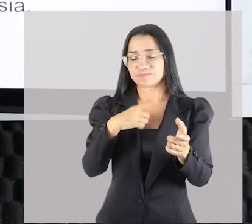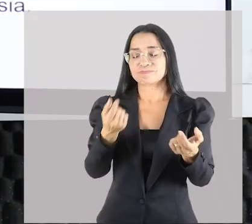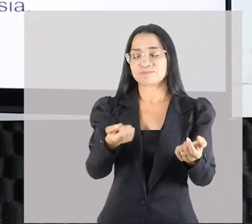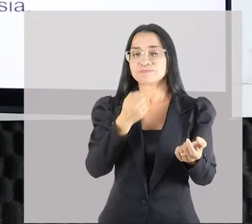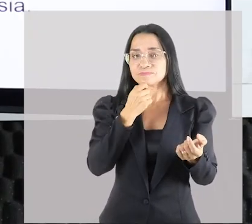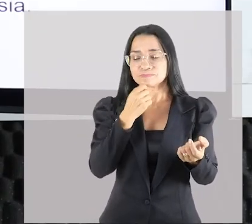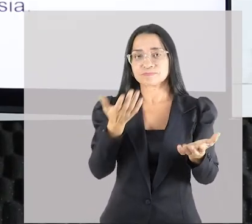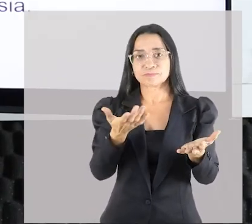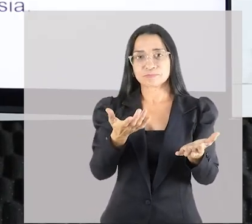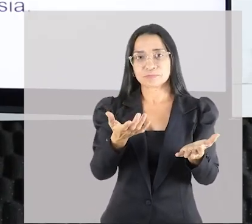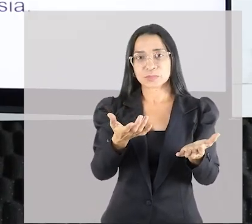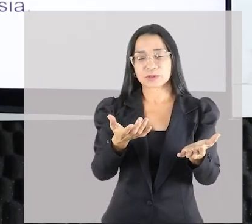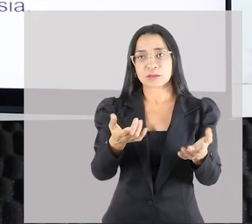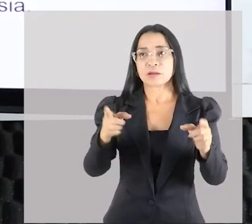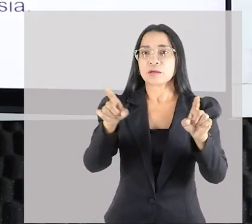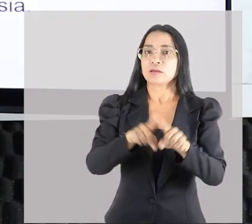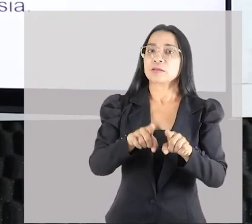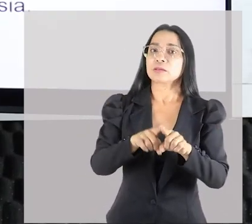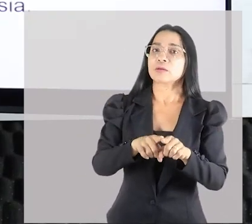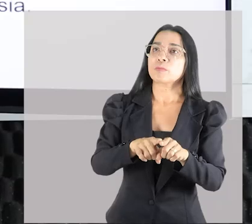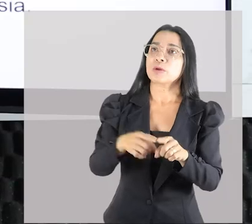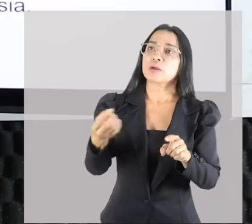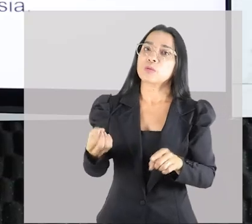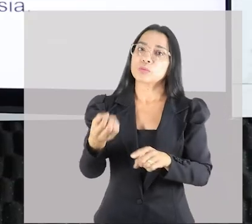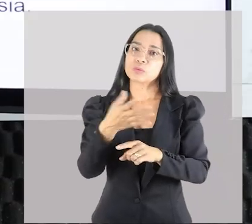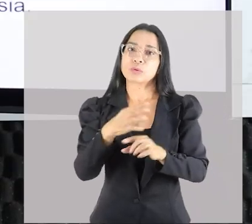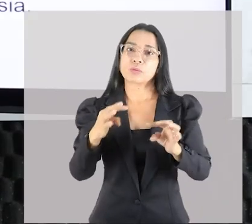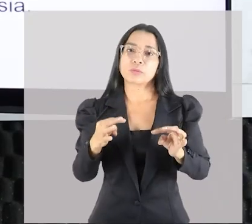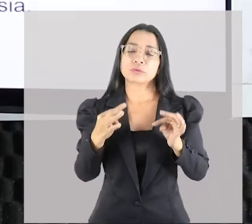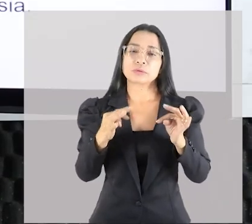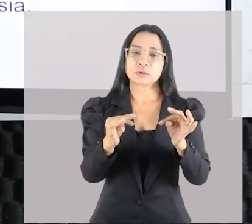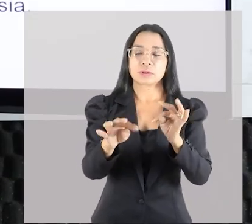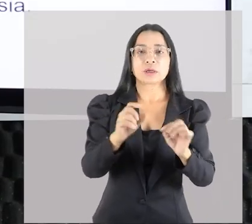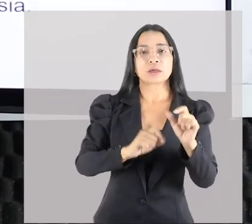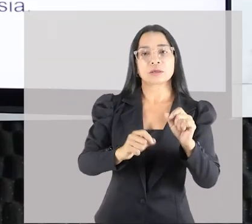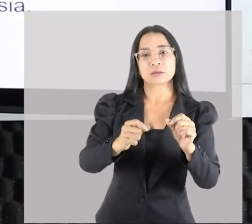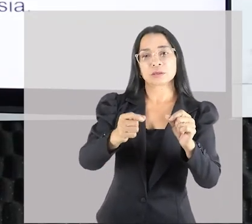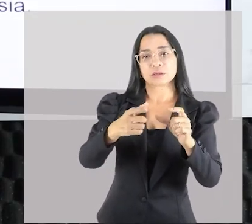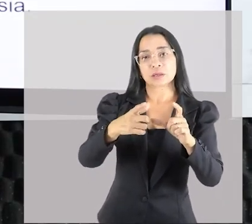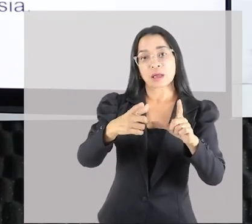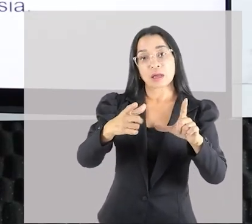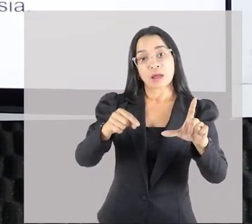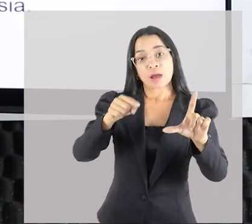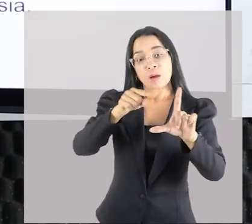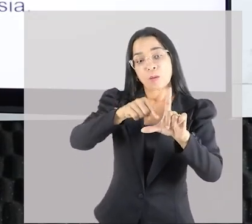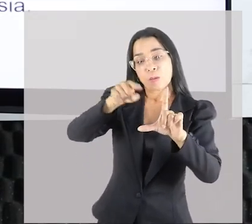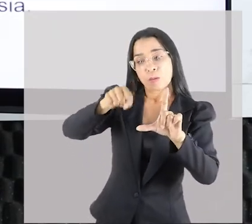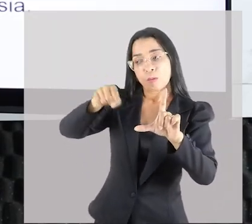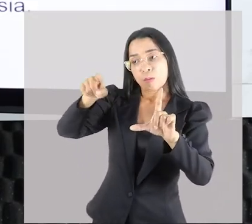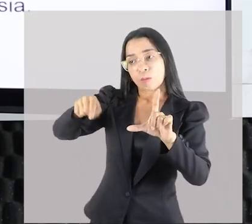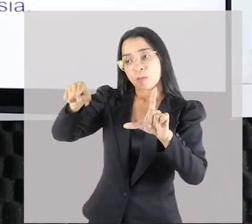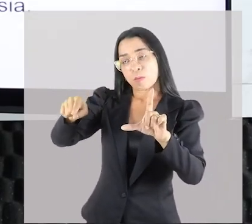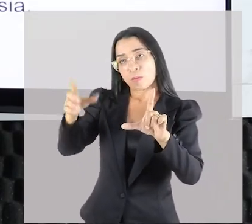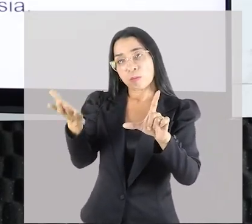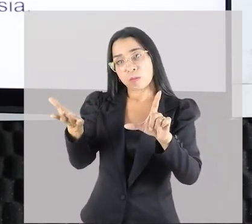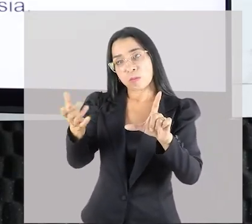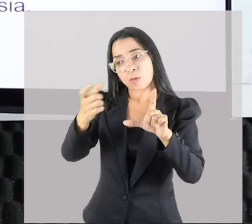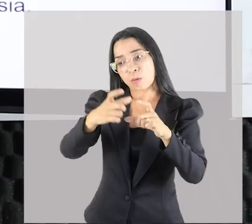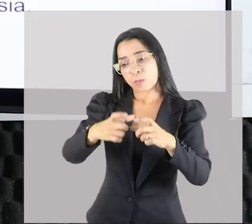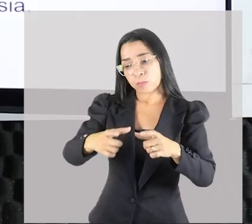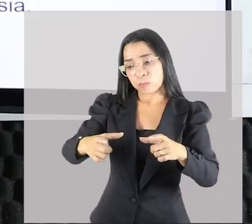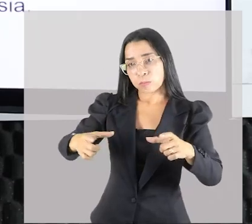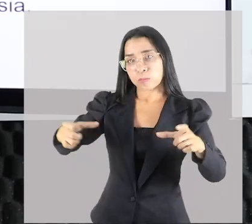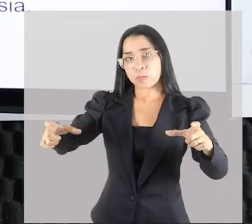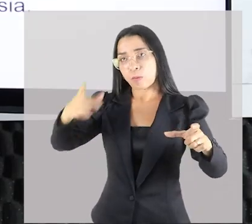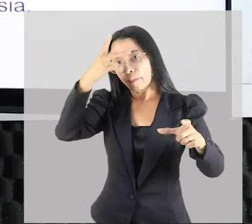aumento demográfico também, as pessoas começaram, o número de pessoas começam a aumentar, e aí já não comporta mais naquele espaço que